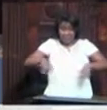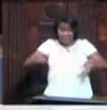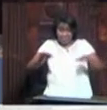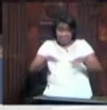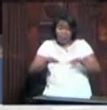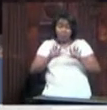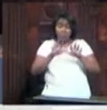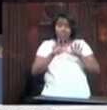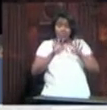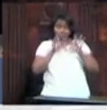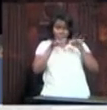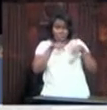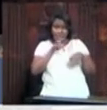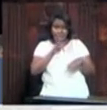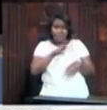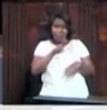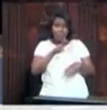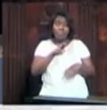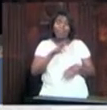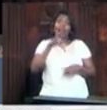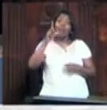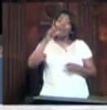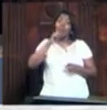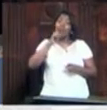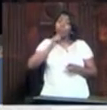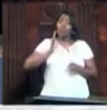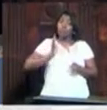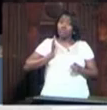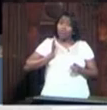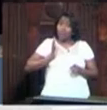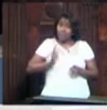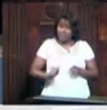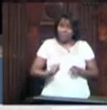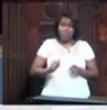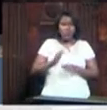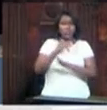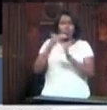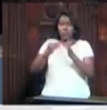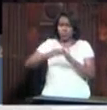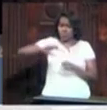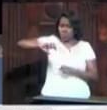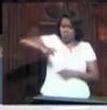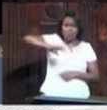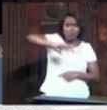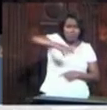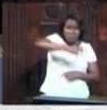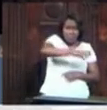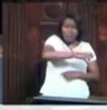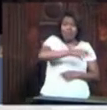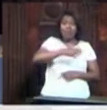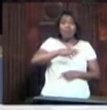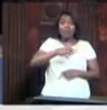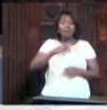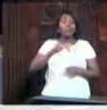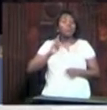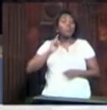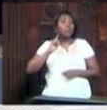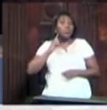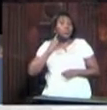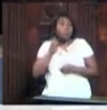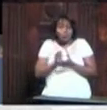concluir. Água potável em todas as torneiras e esgoto recolhido e